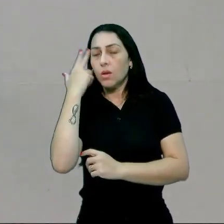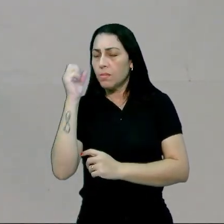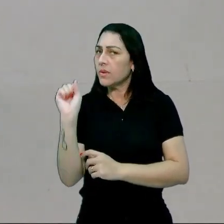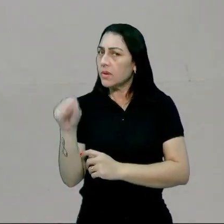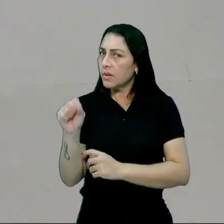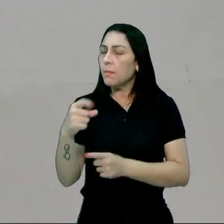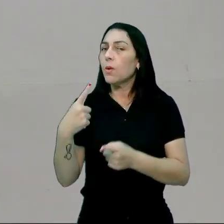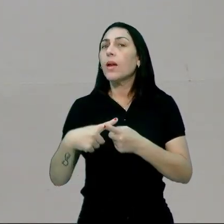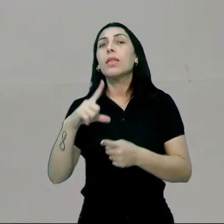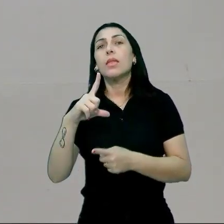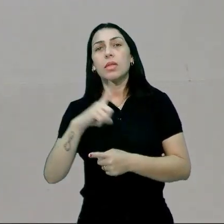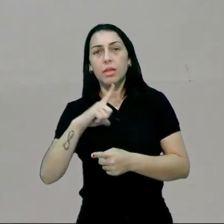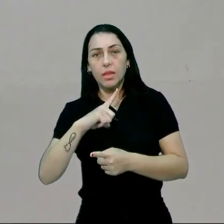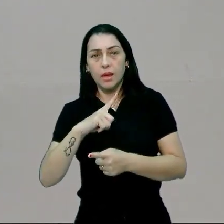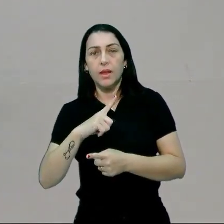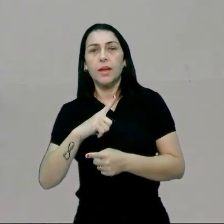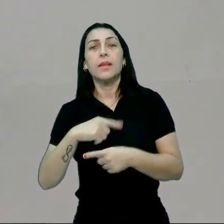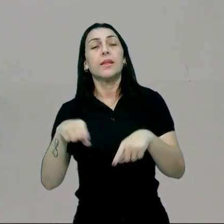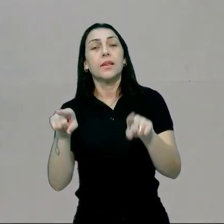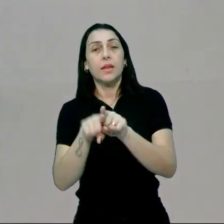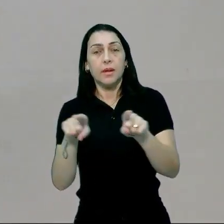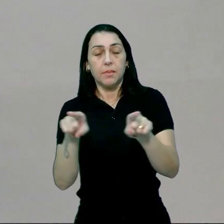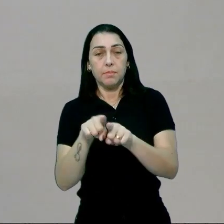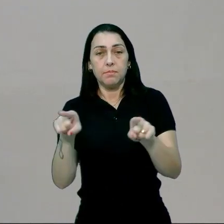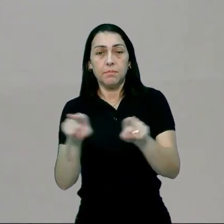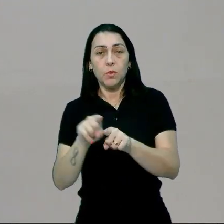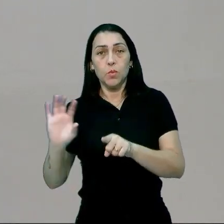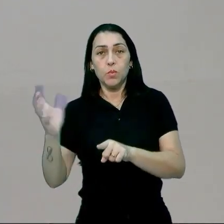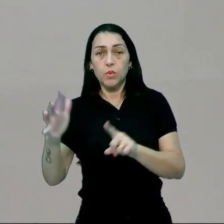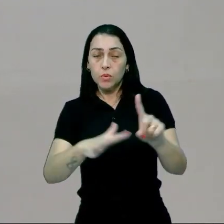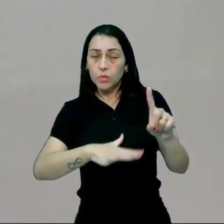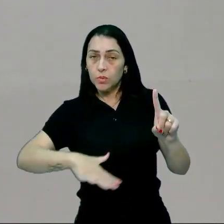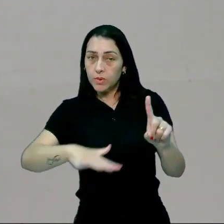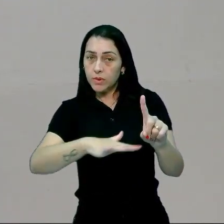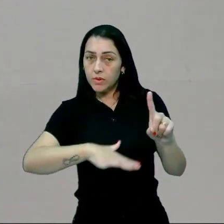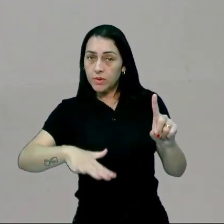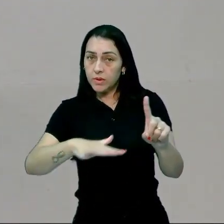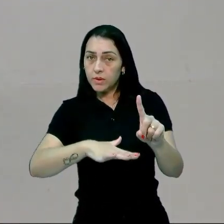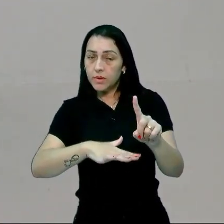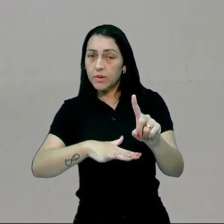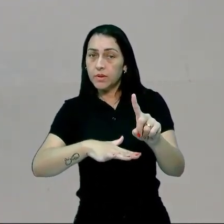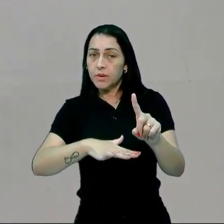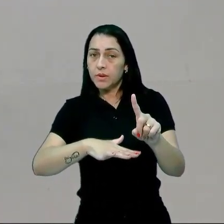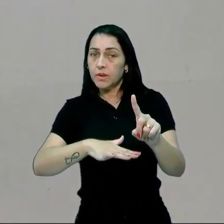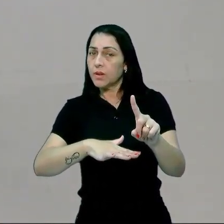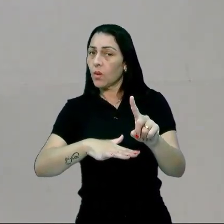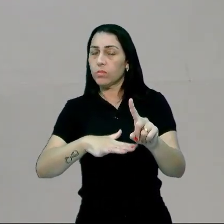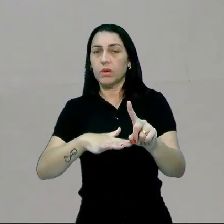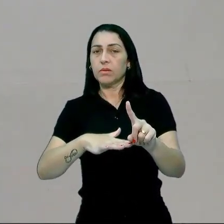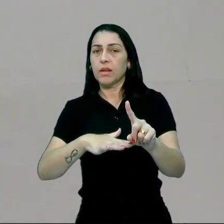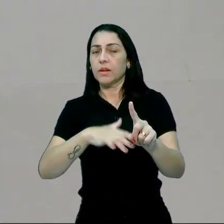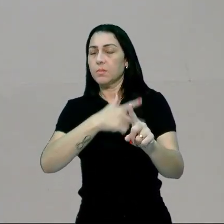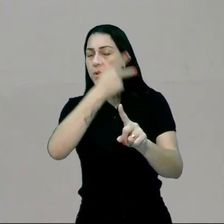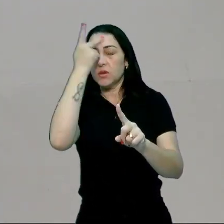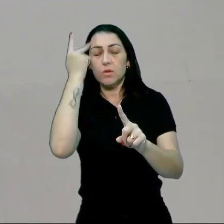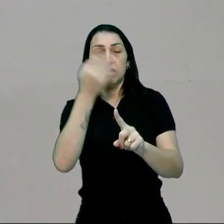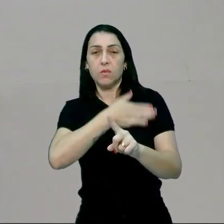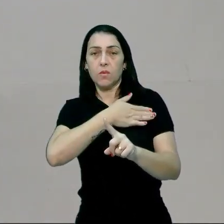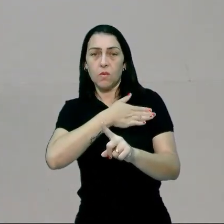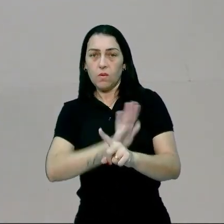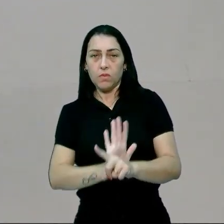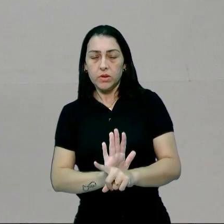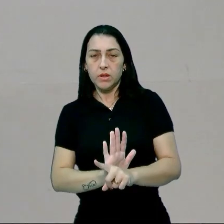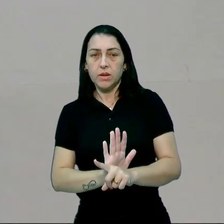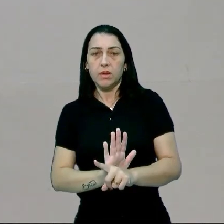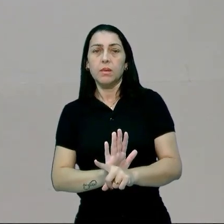porque ele existe. Até mesmo aqueles fenômenos sociais que são desagradáveis, vou colocar dessa